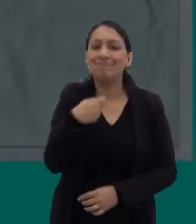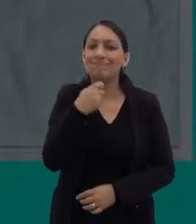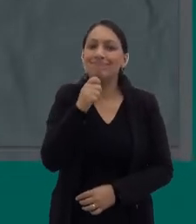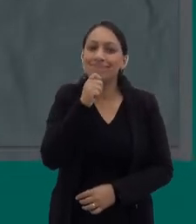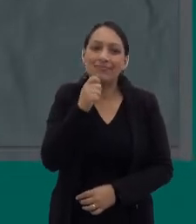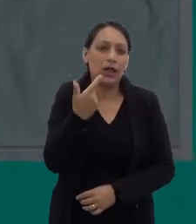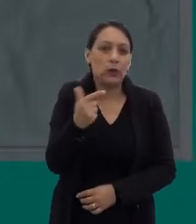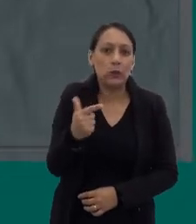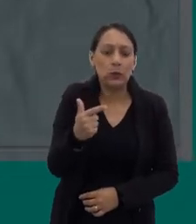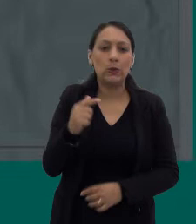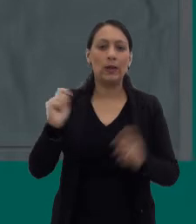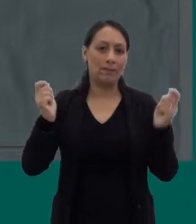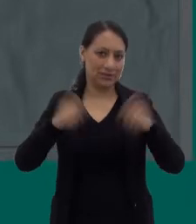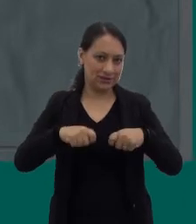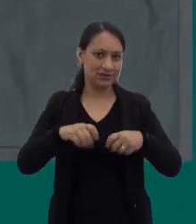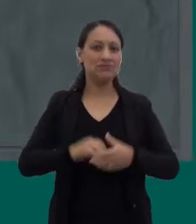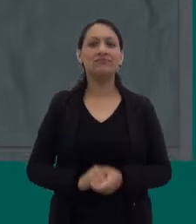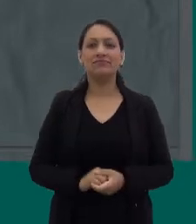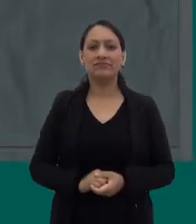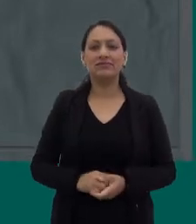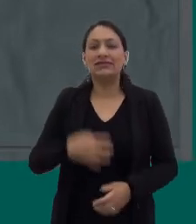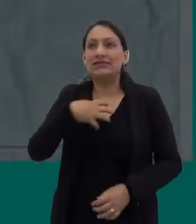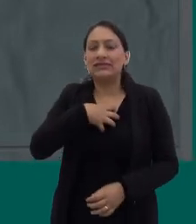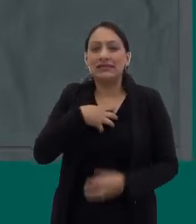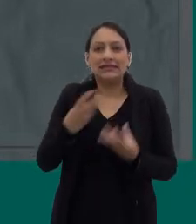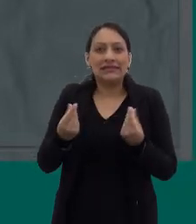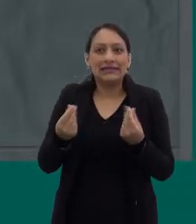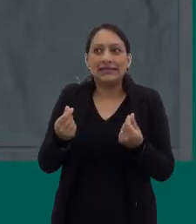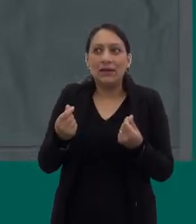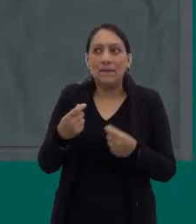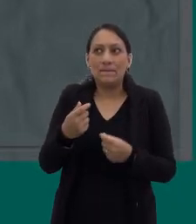capacidade. Né? Uma sensação de desamparo, né?